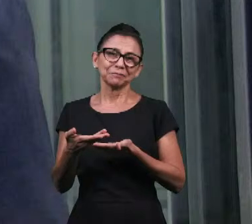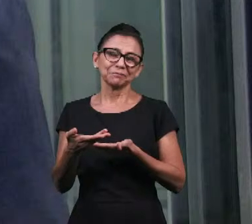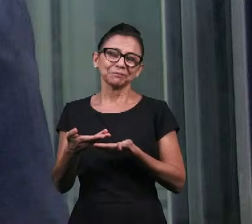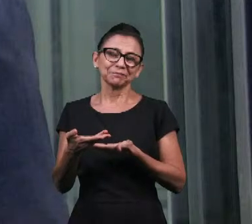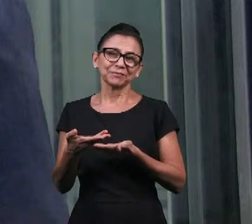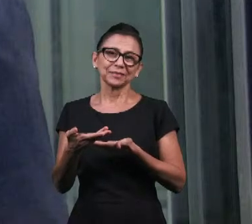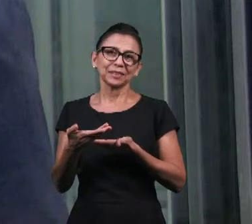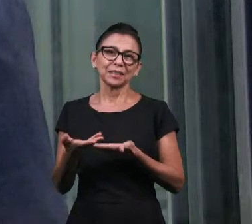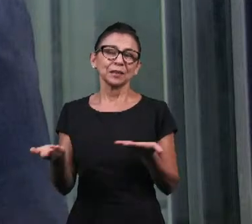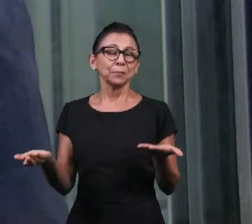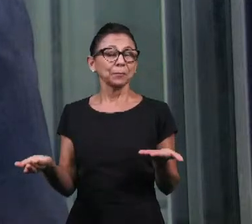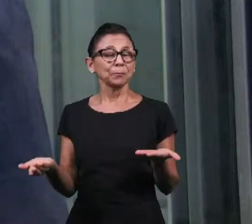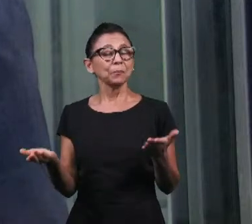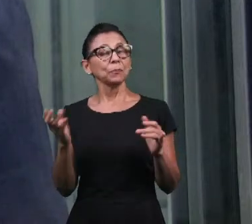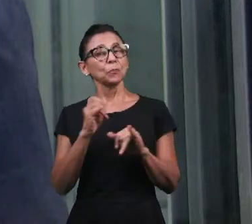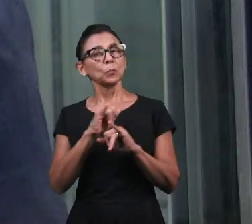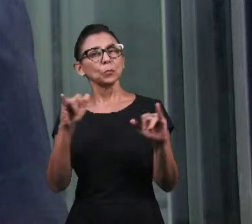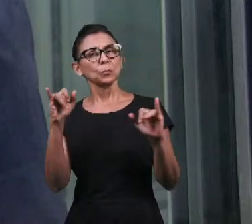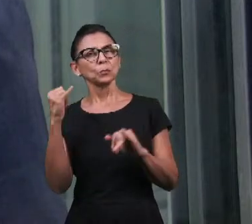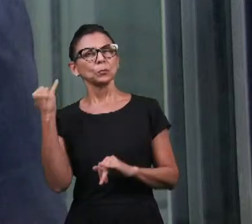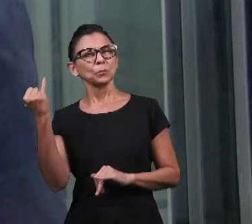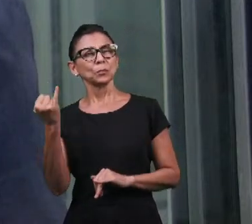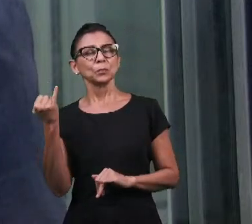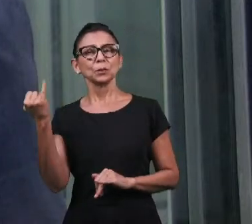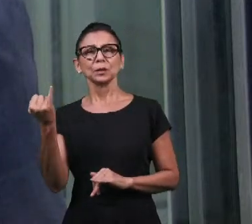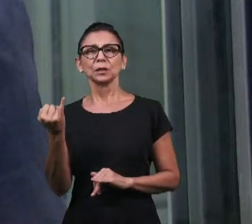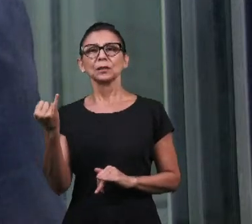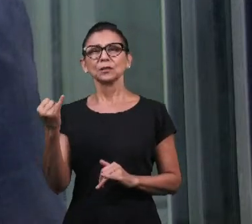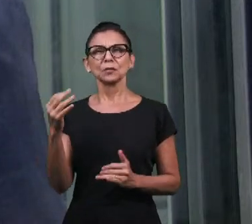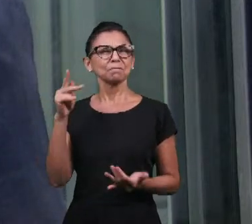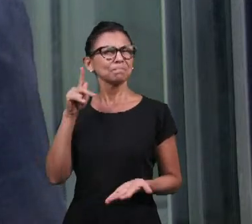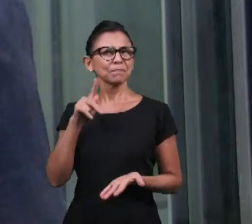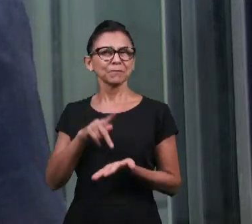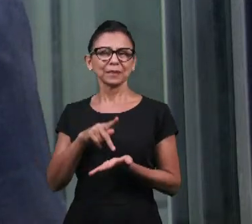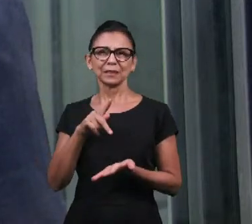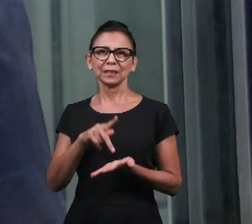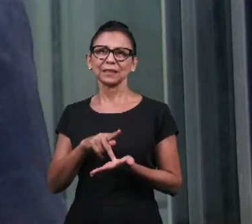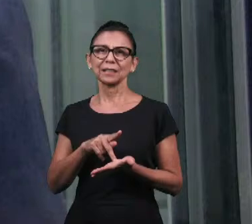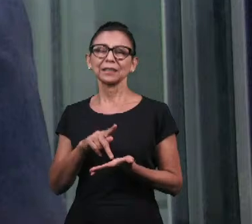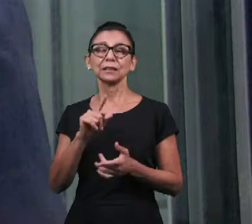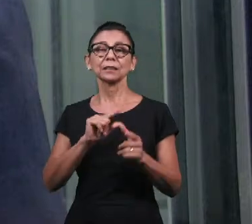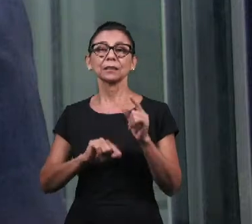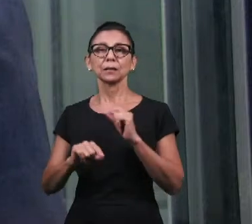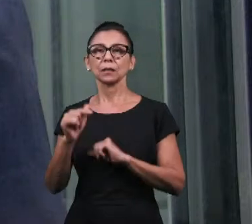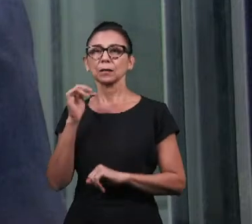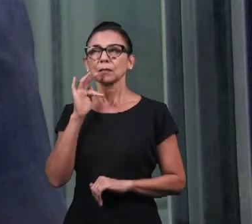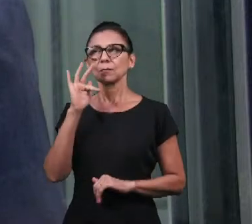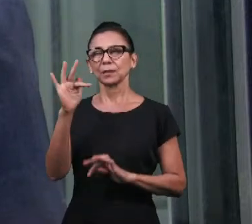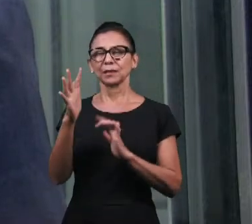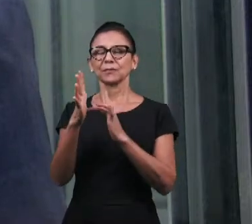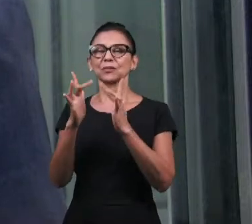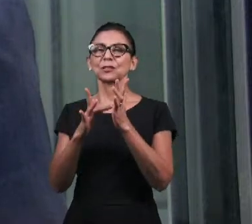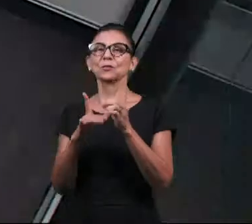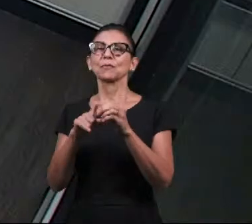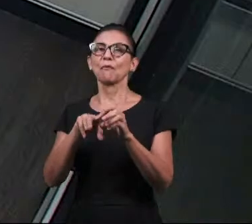gente acredita ser a maior verdade no nosso viver. Em breve, Jesus